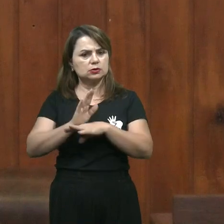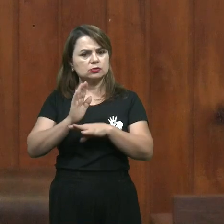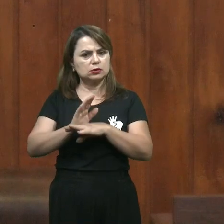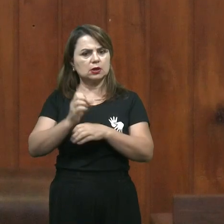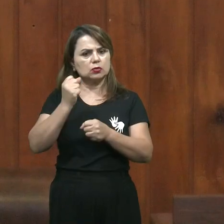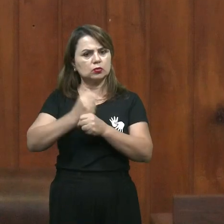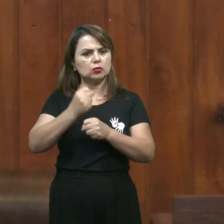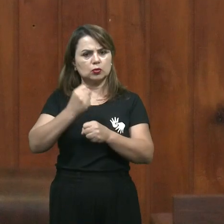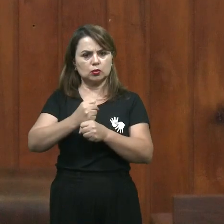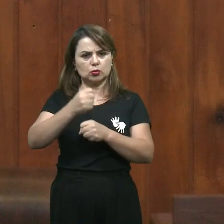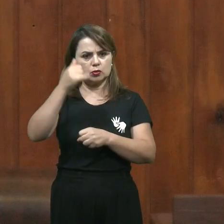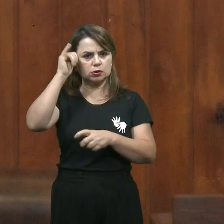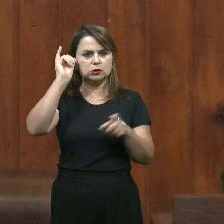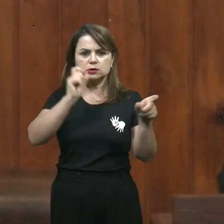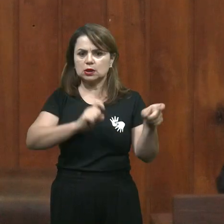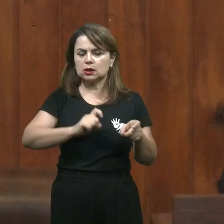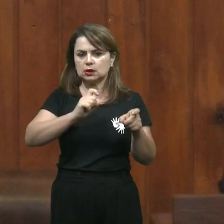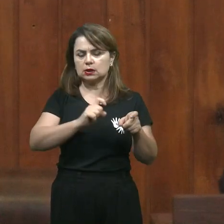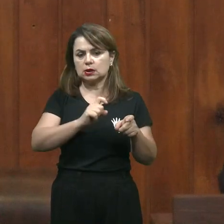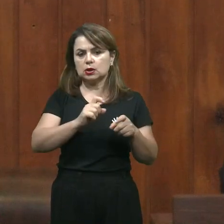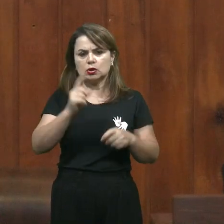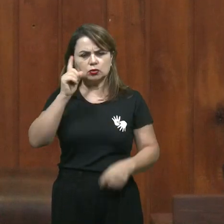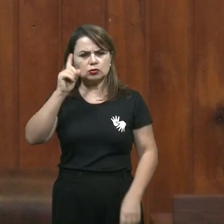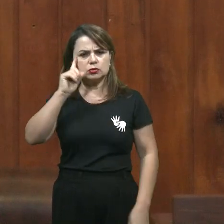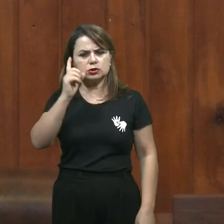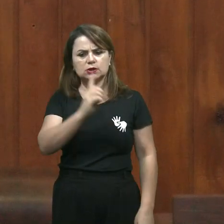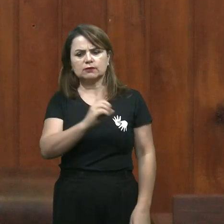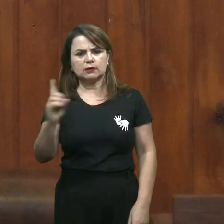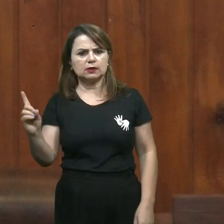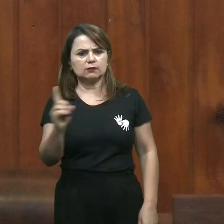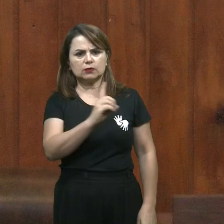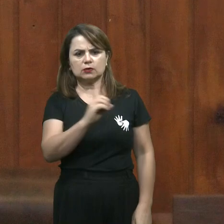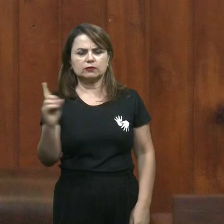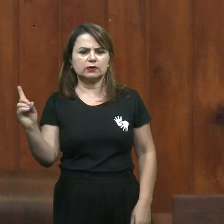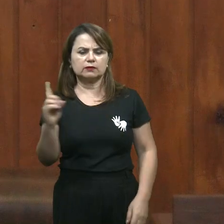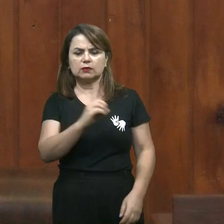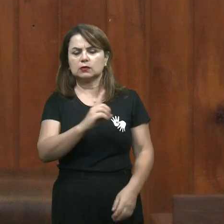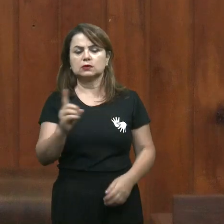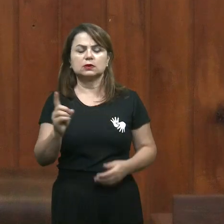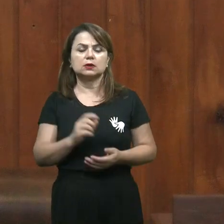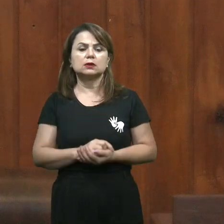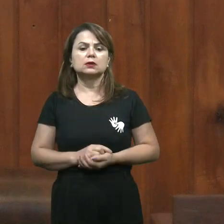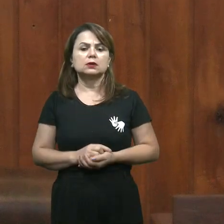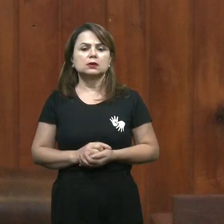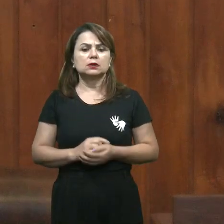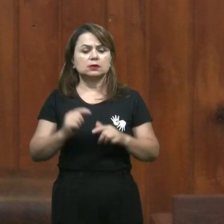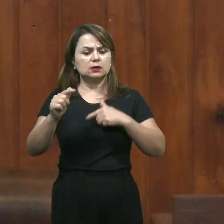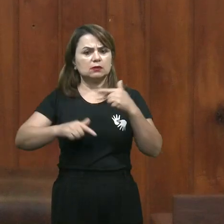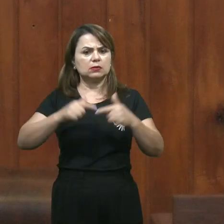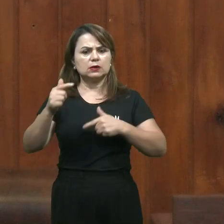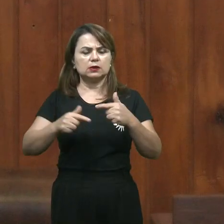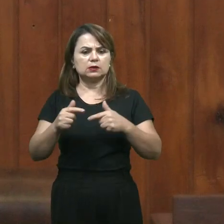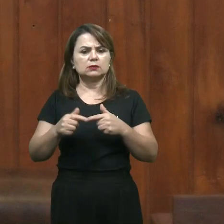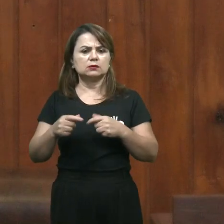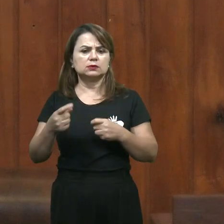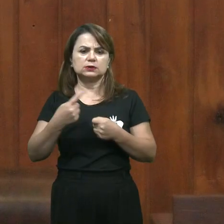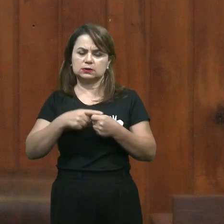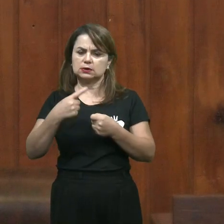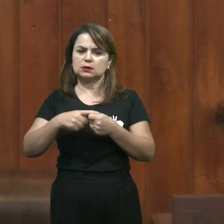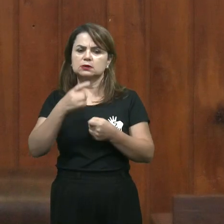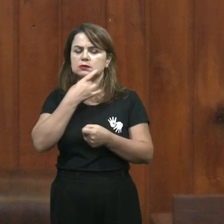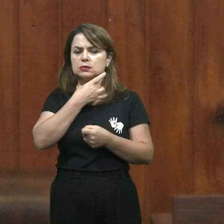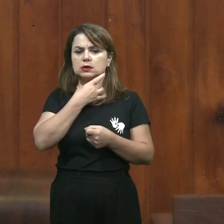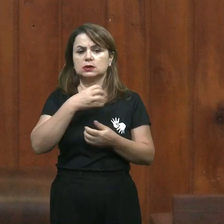chacareiros, que vão e vêm todos os dias, trazendo sua produção agrícola, vindo e trabalhando aqui no município de Marília,